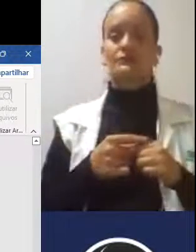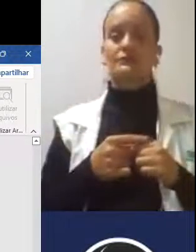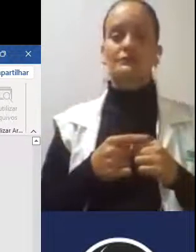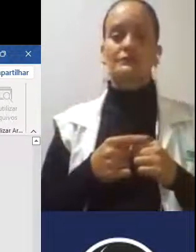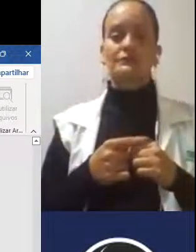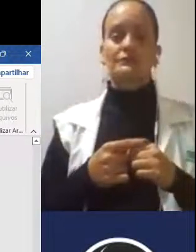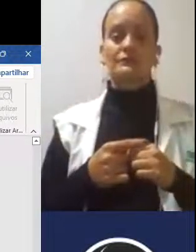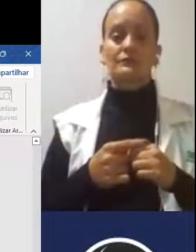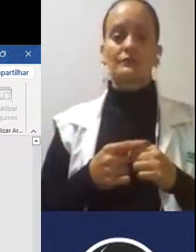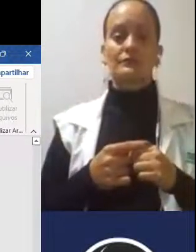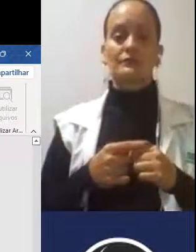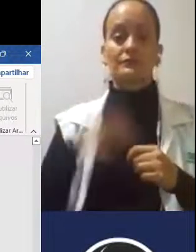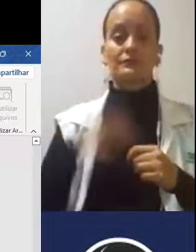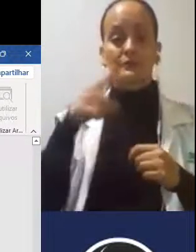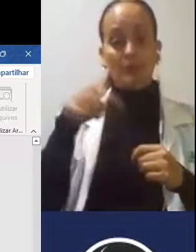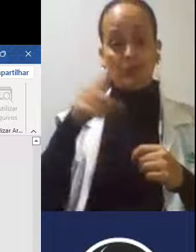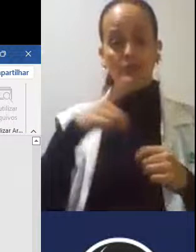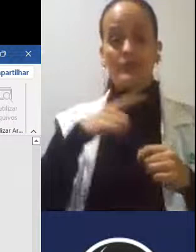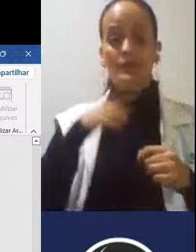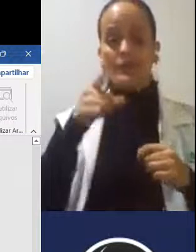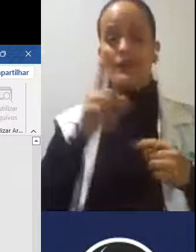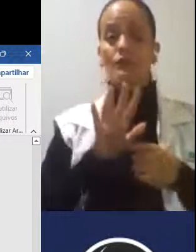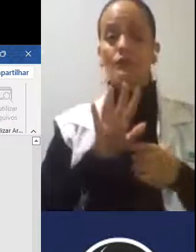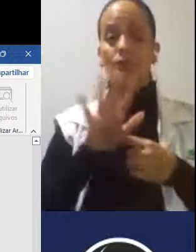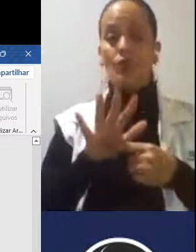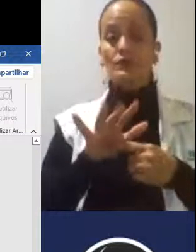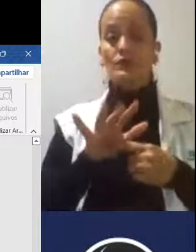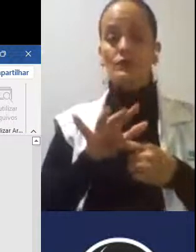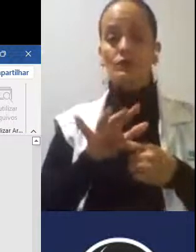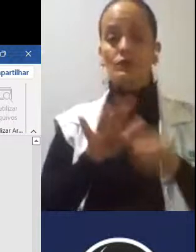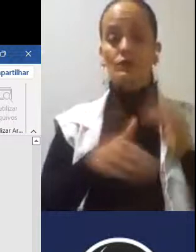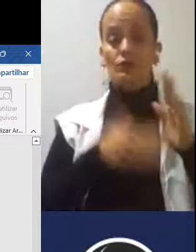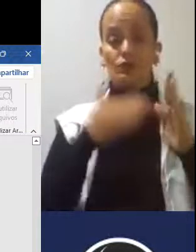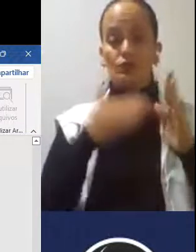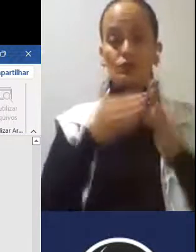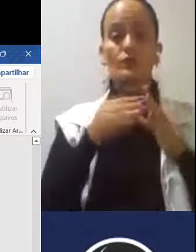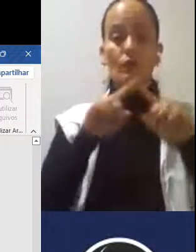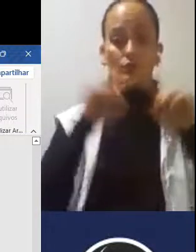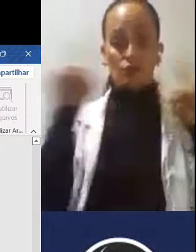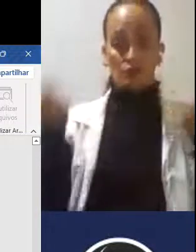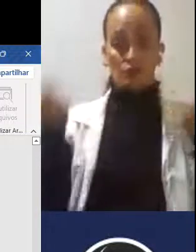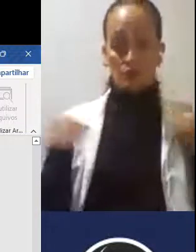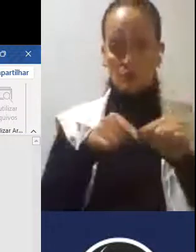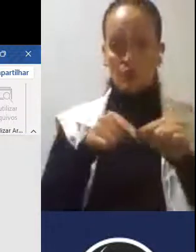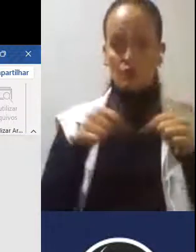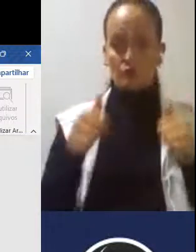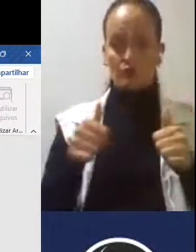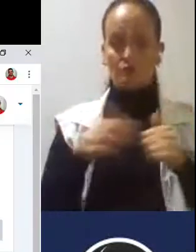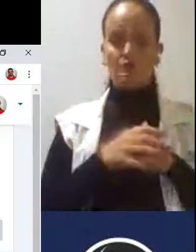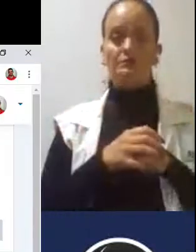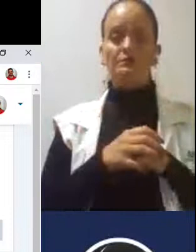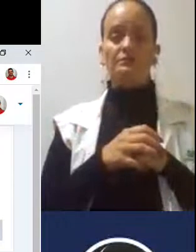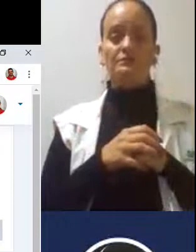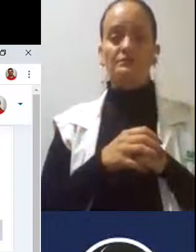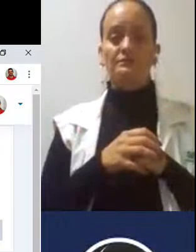essa obtida aqui, ó, que é a resistência total do circuito, tranquilo? Então, como vocês